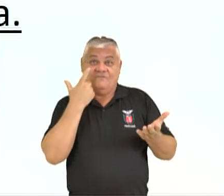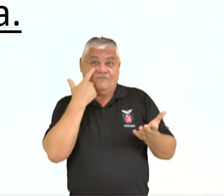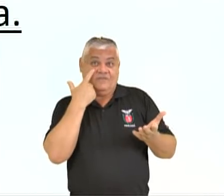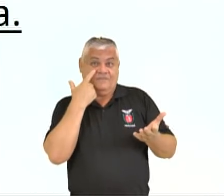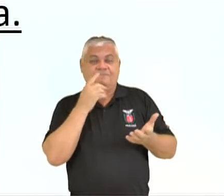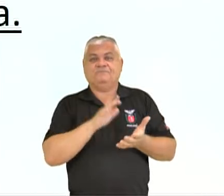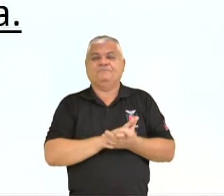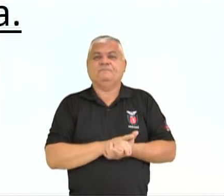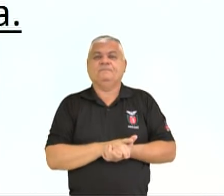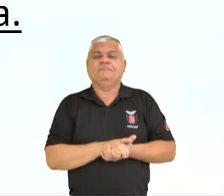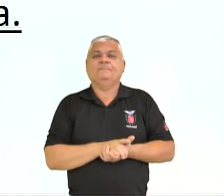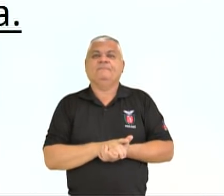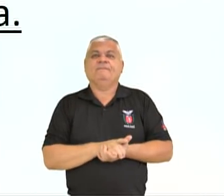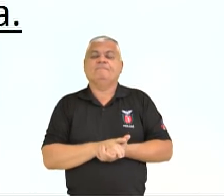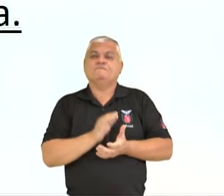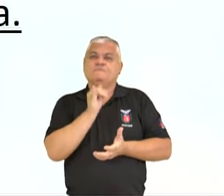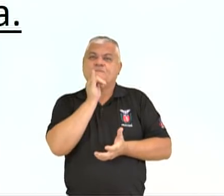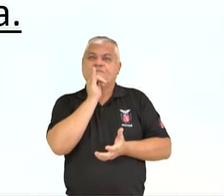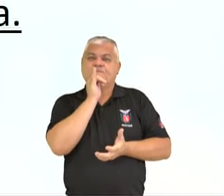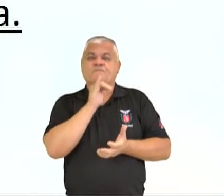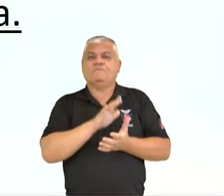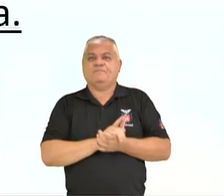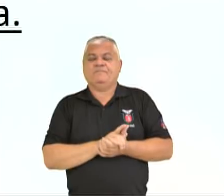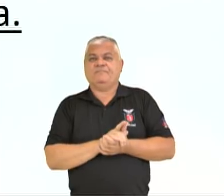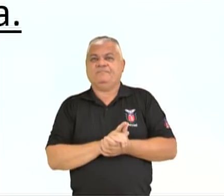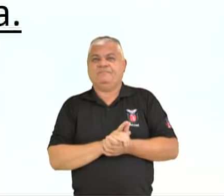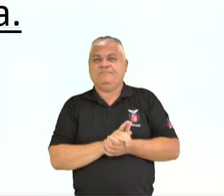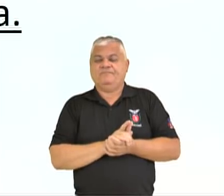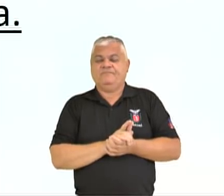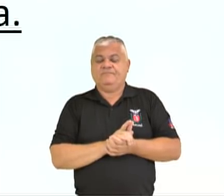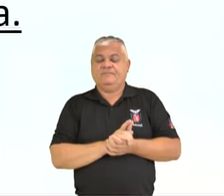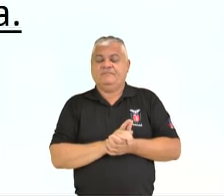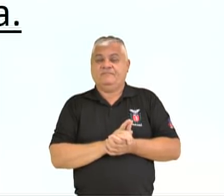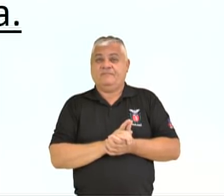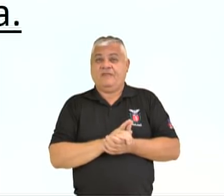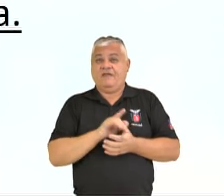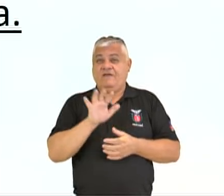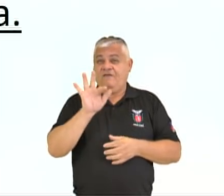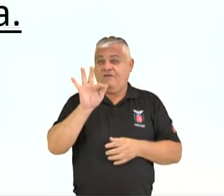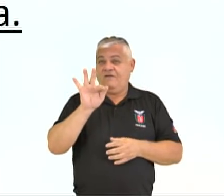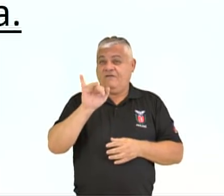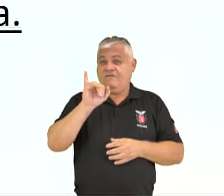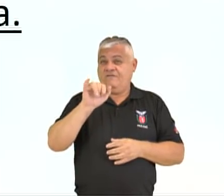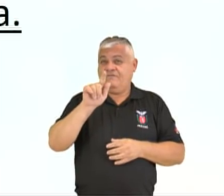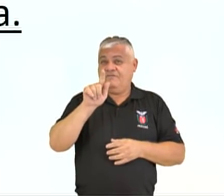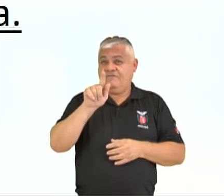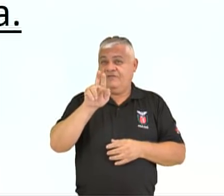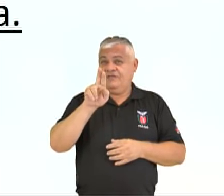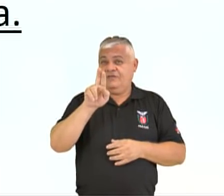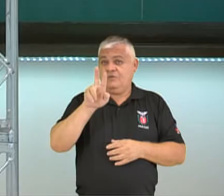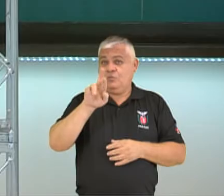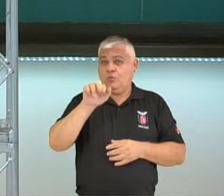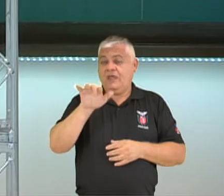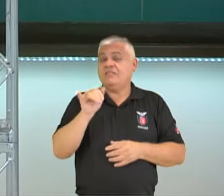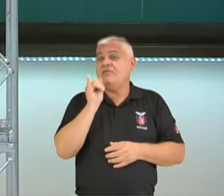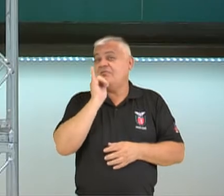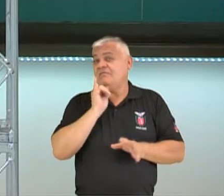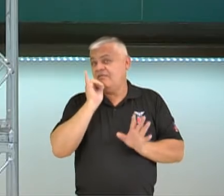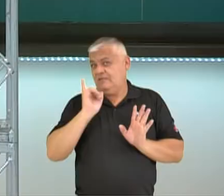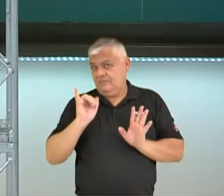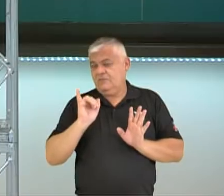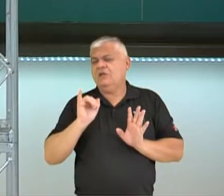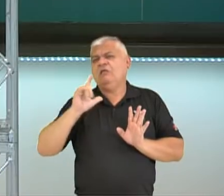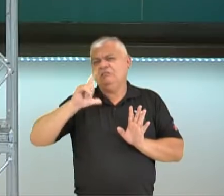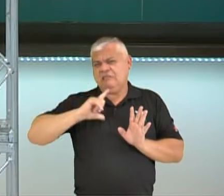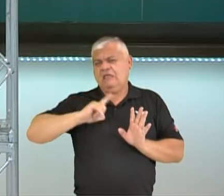vamos ter um exemplo aqui então assim na linguagem figurada Nós temos muitas figuras de linguagem muitas